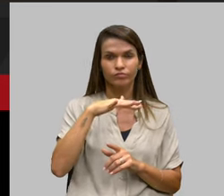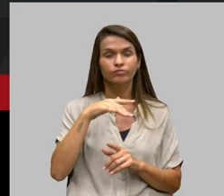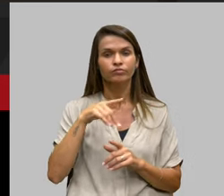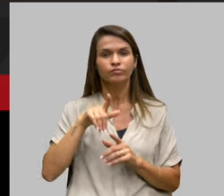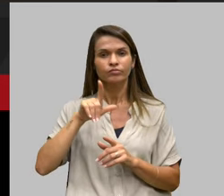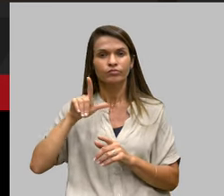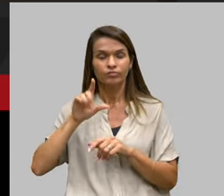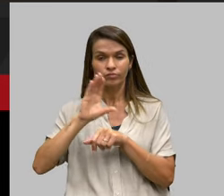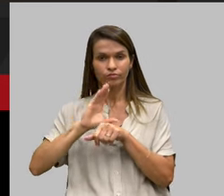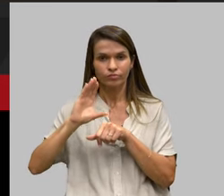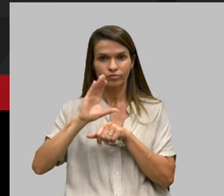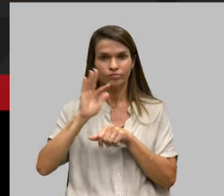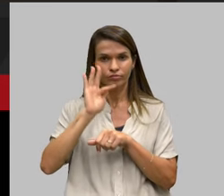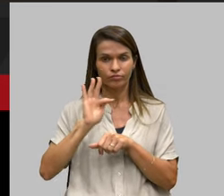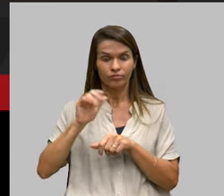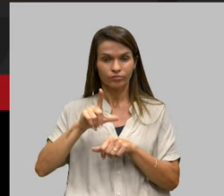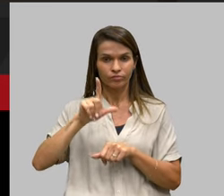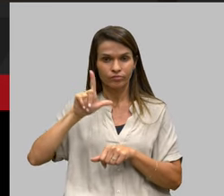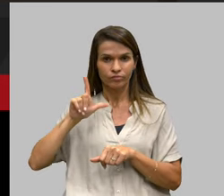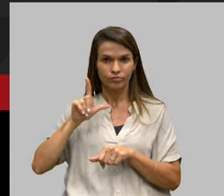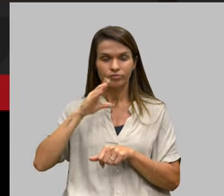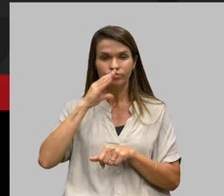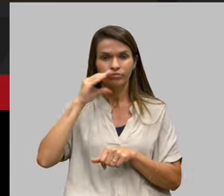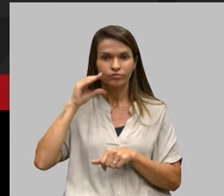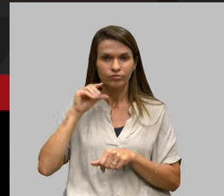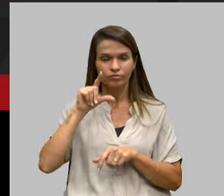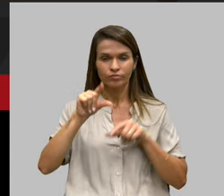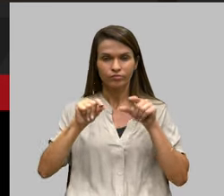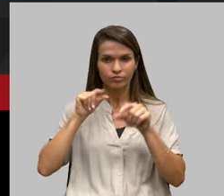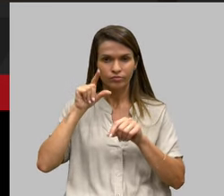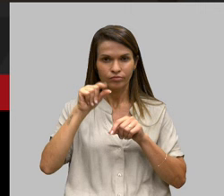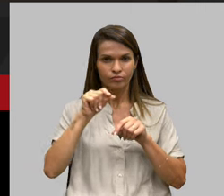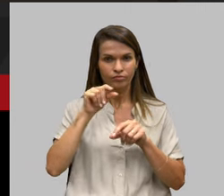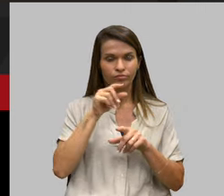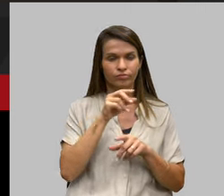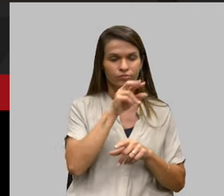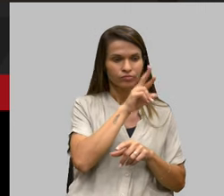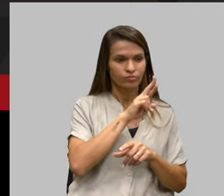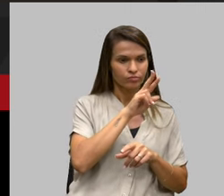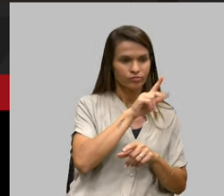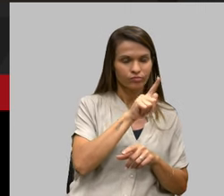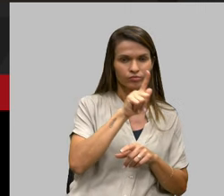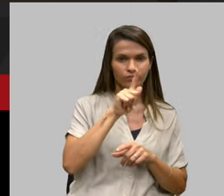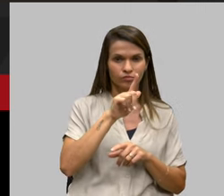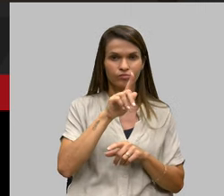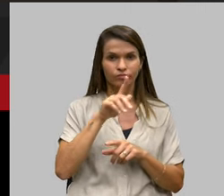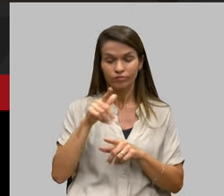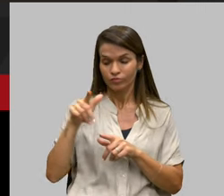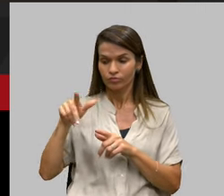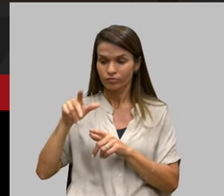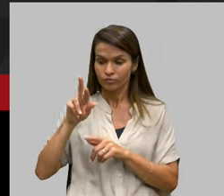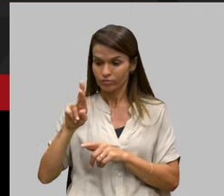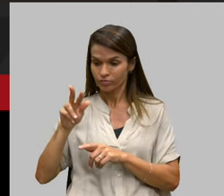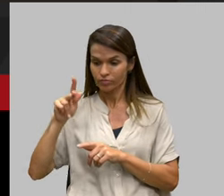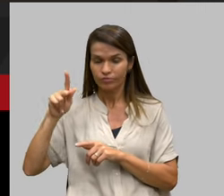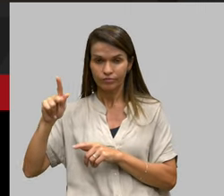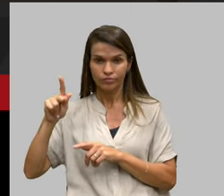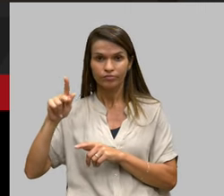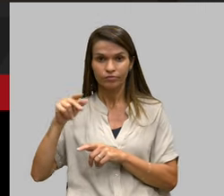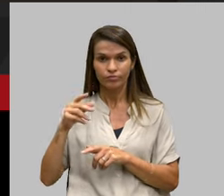constituição federal logo antes servidores seletista regime geral servidores estatutários regime próprio e